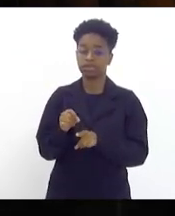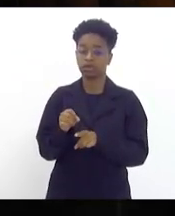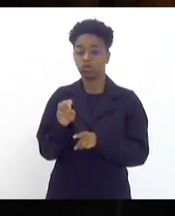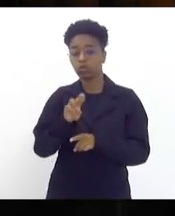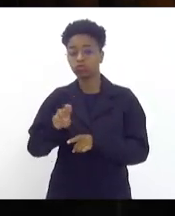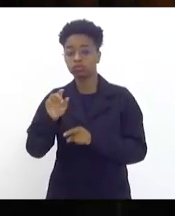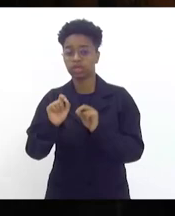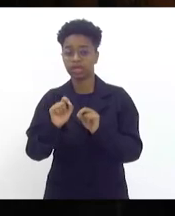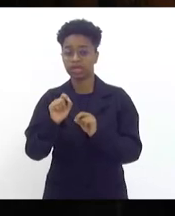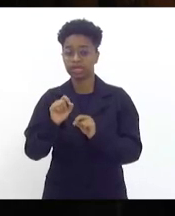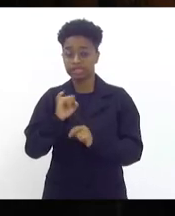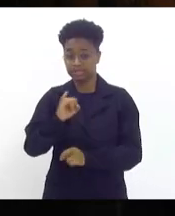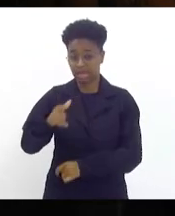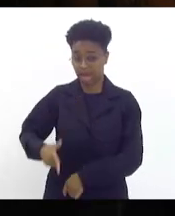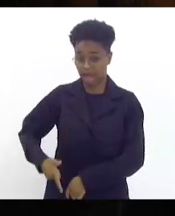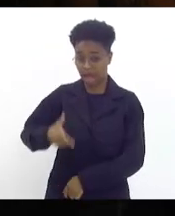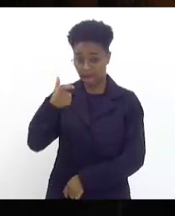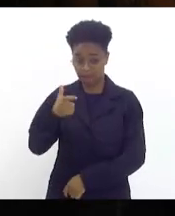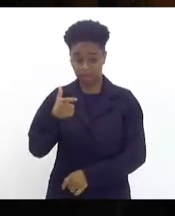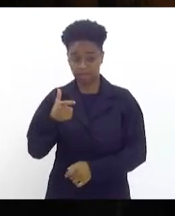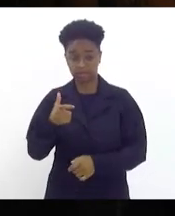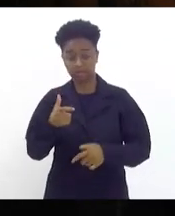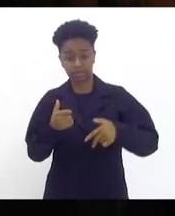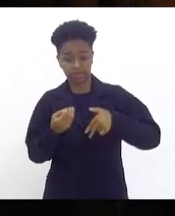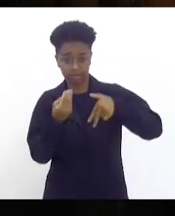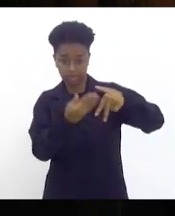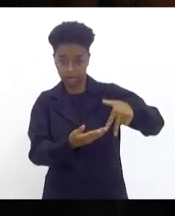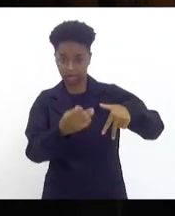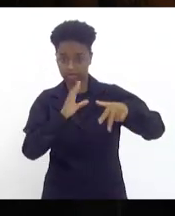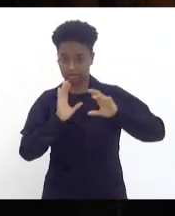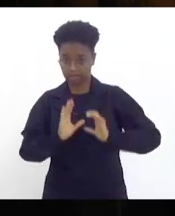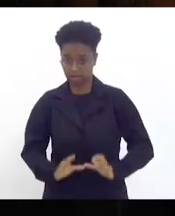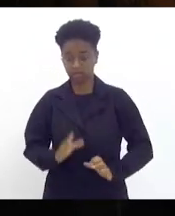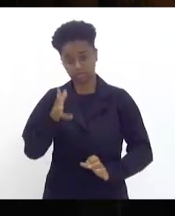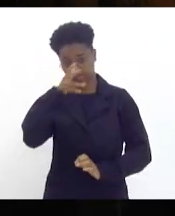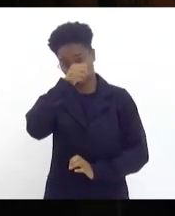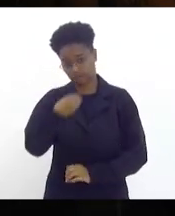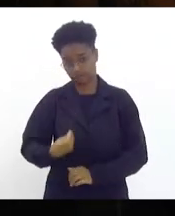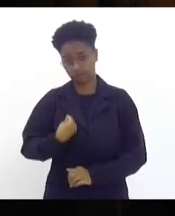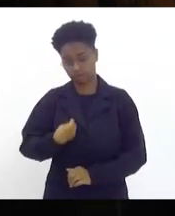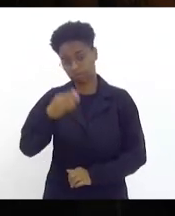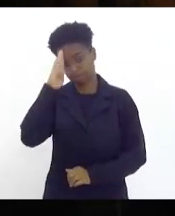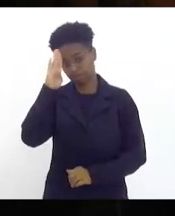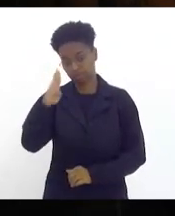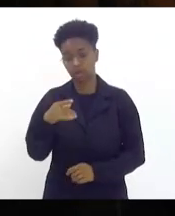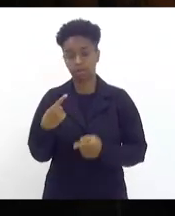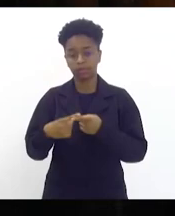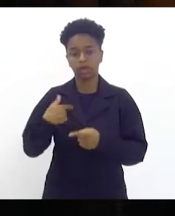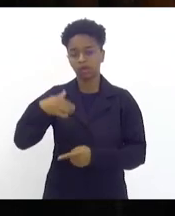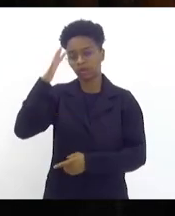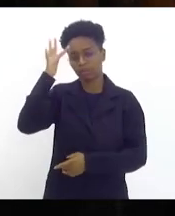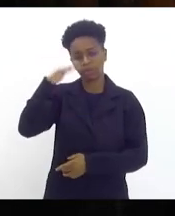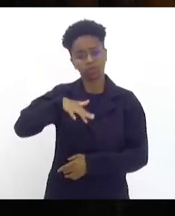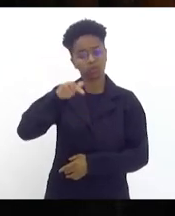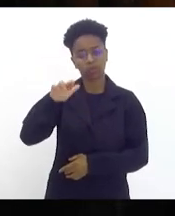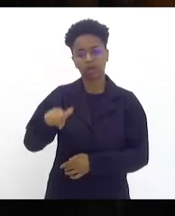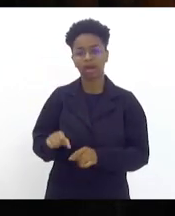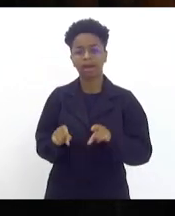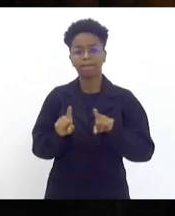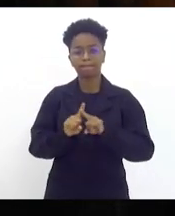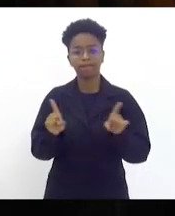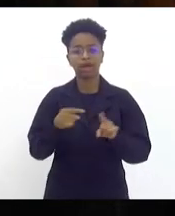que armas nas mãos de cidadãos de bem salvam vidas é fundamental porque eu nunca imaginei por mais que já tenha ouvido